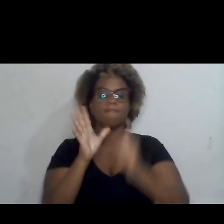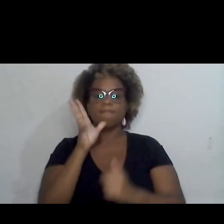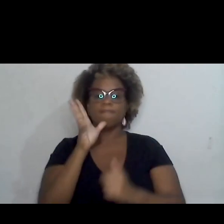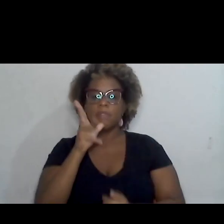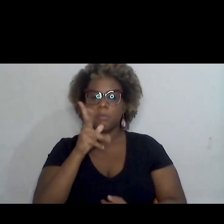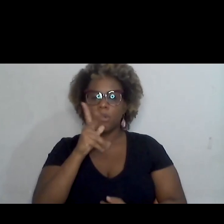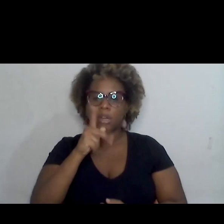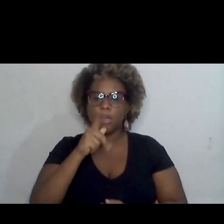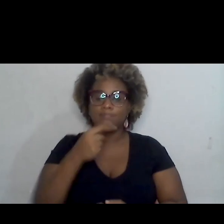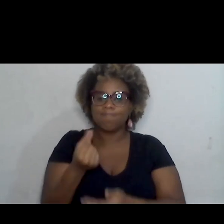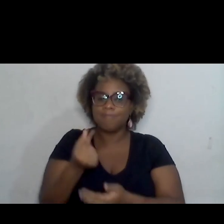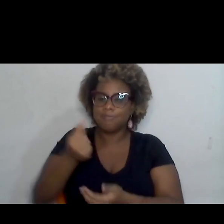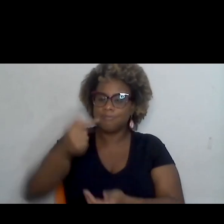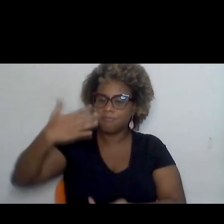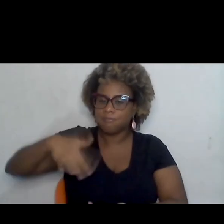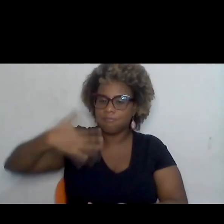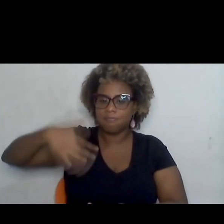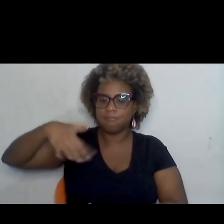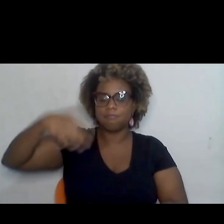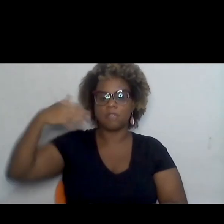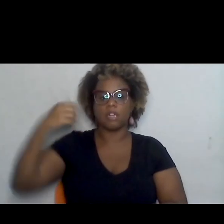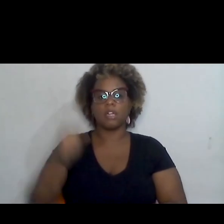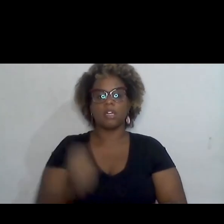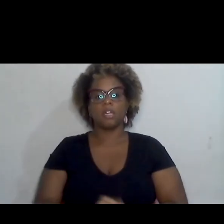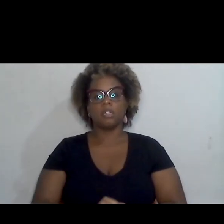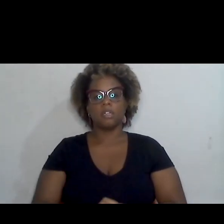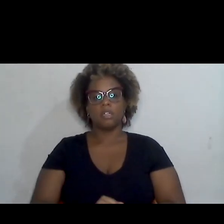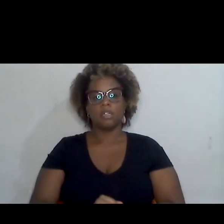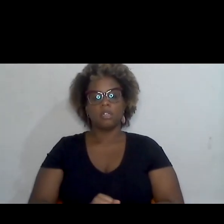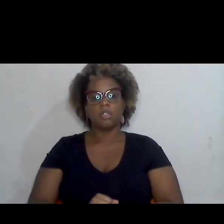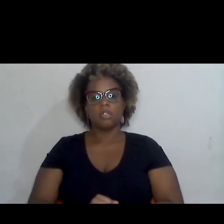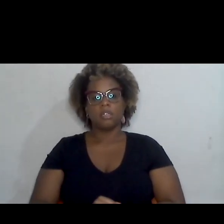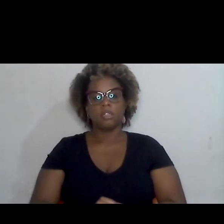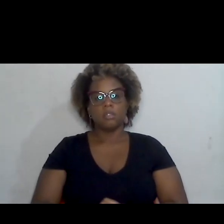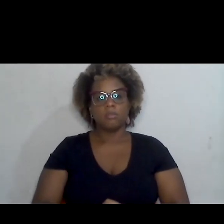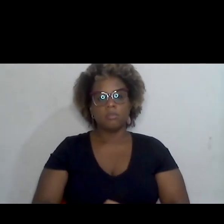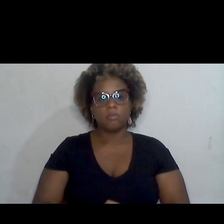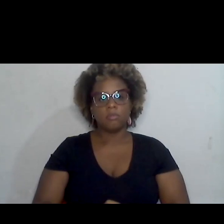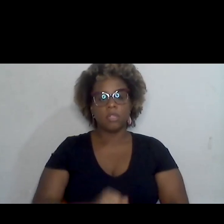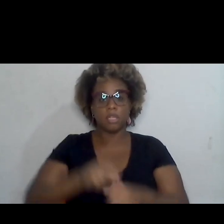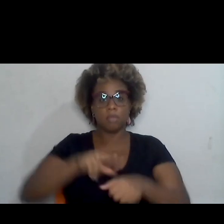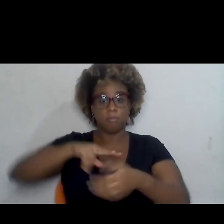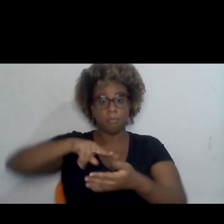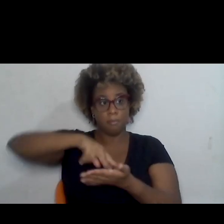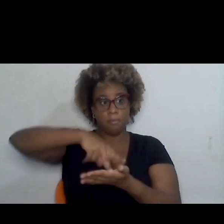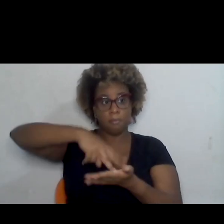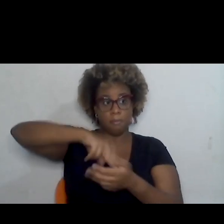caríssimo, mas que nós faremos. Então, mas não deixaremos o balé na rua nem itinerante.